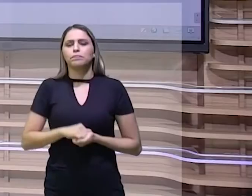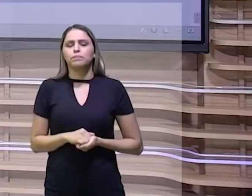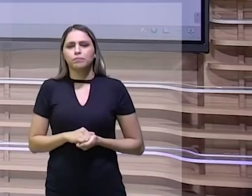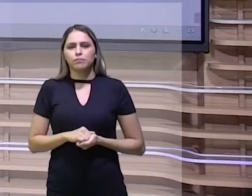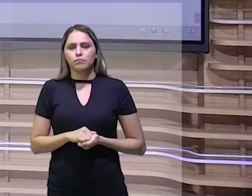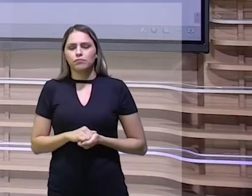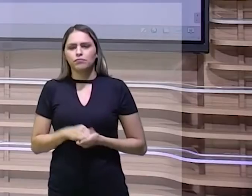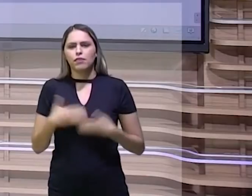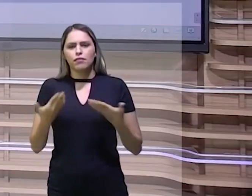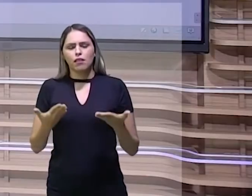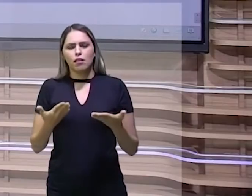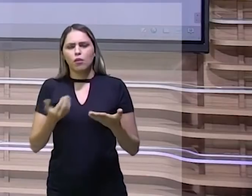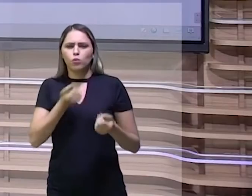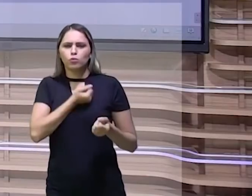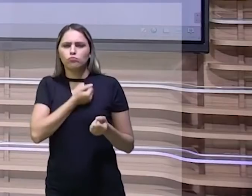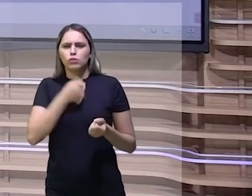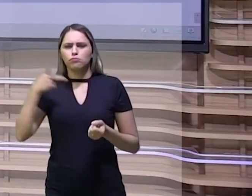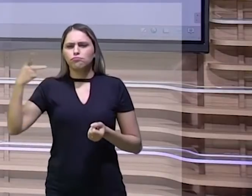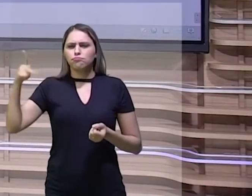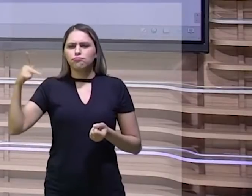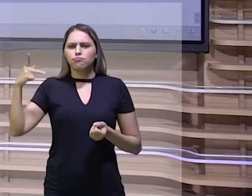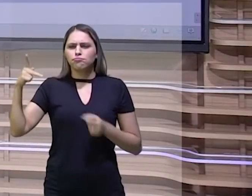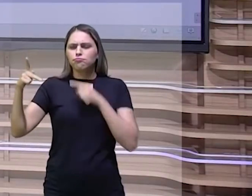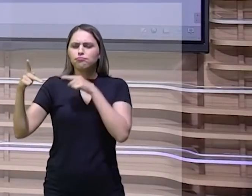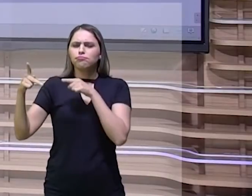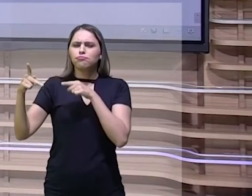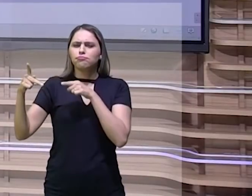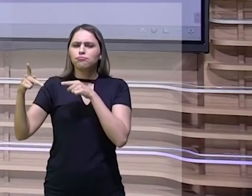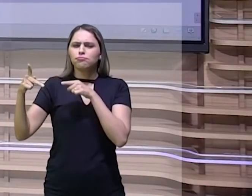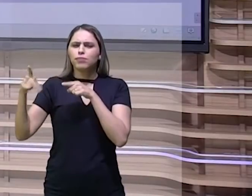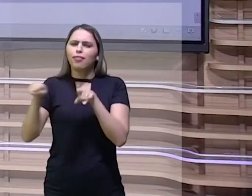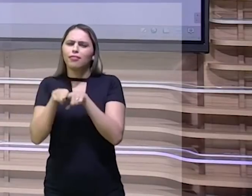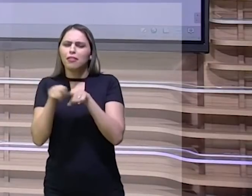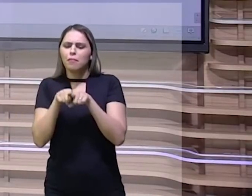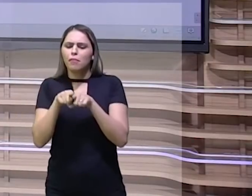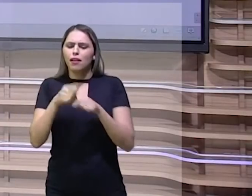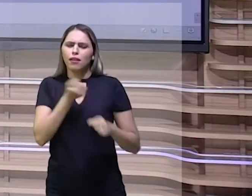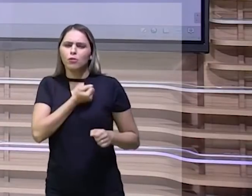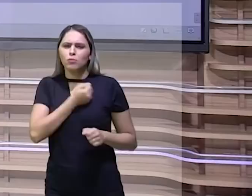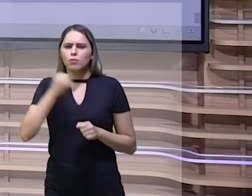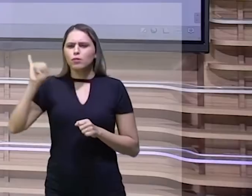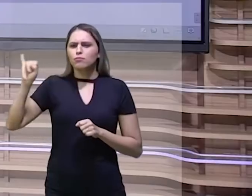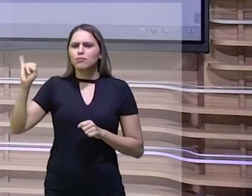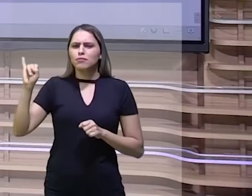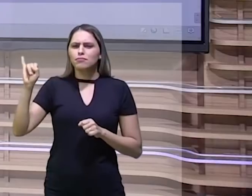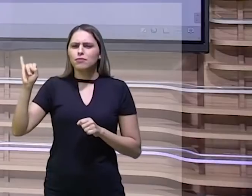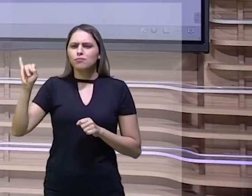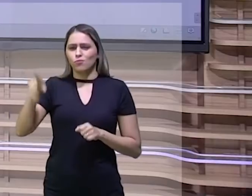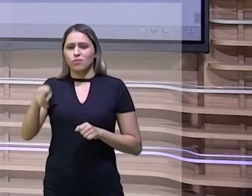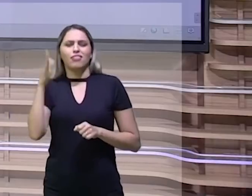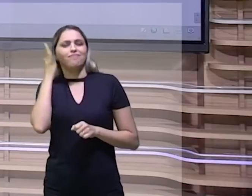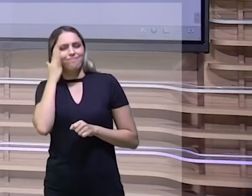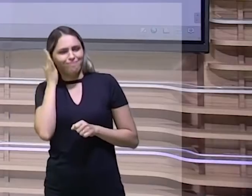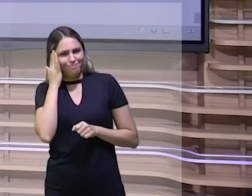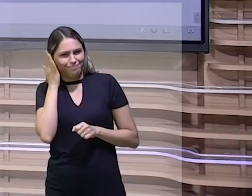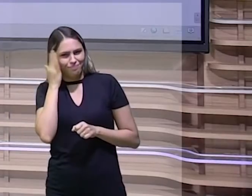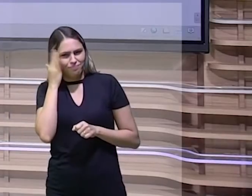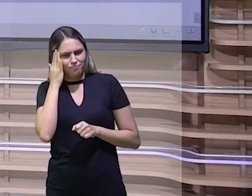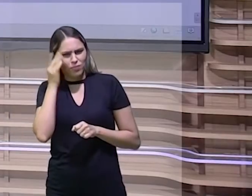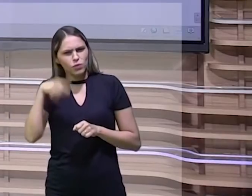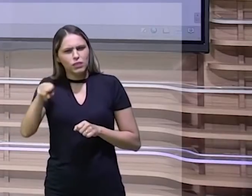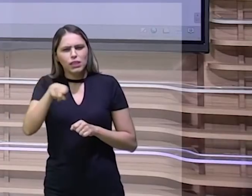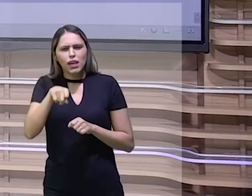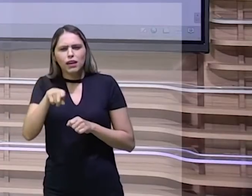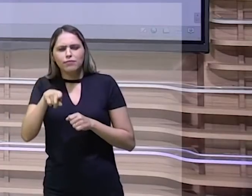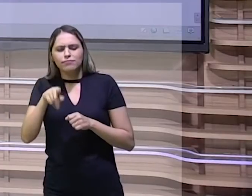esse número par e esse número ímpar que tanto vocês conhecem aí na hora das brincadeiras, então, quando vocês estão brincando